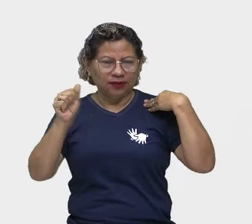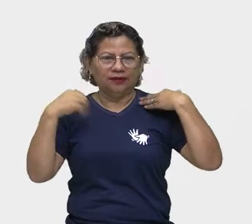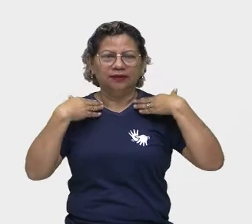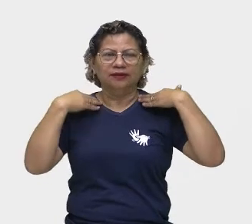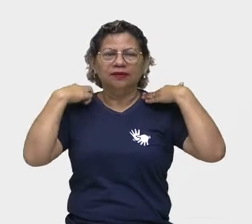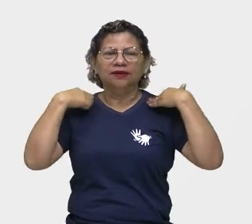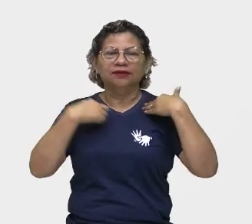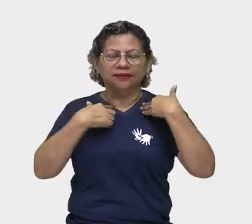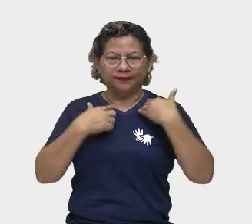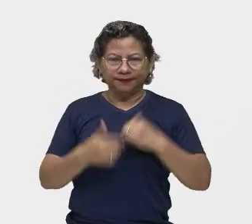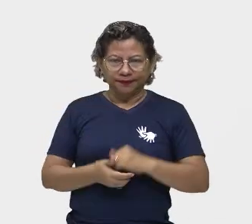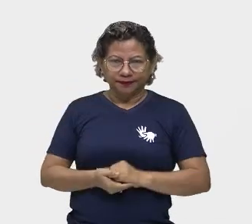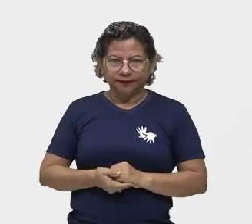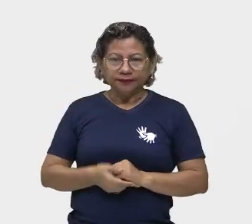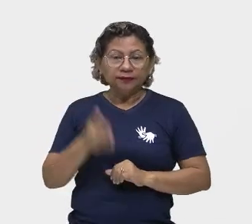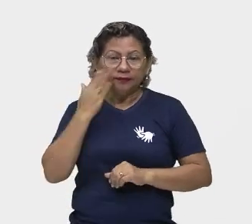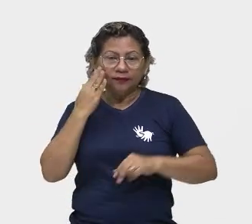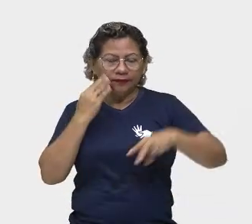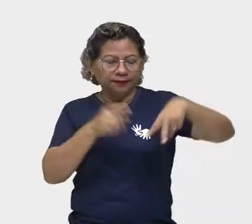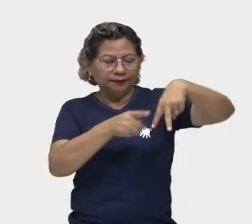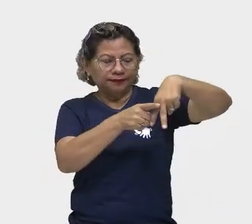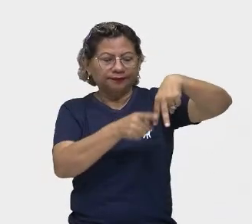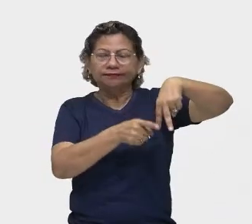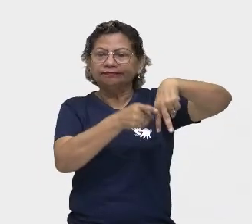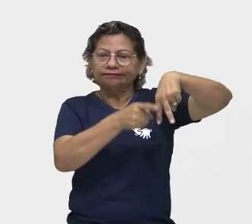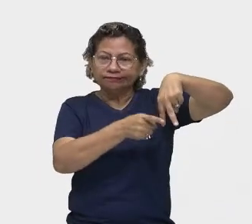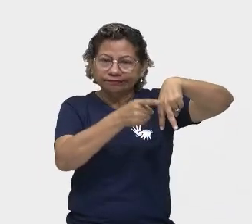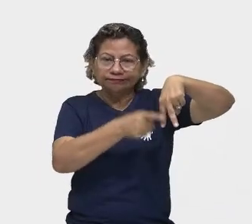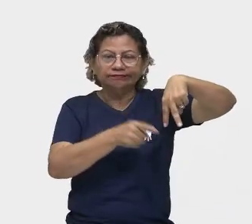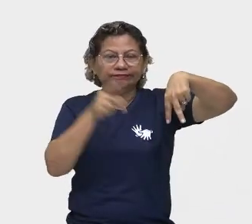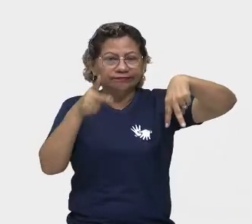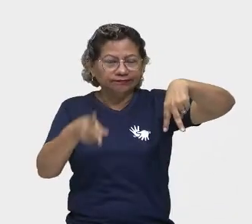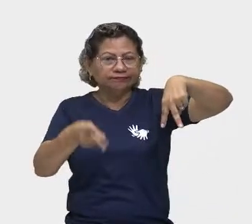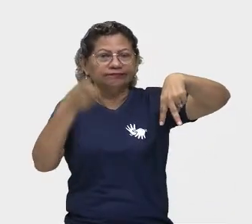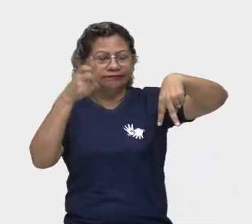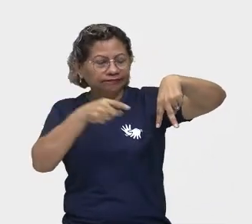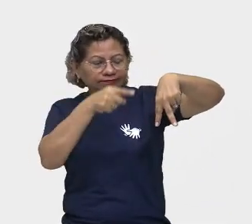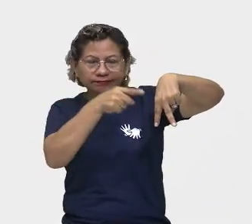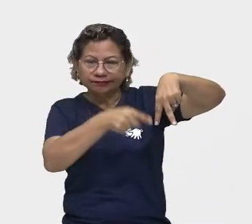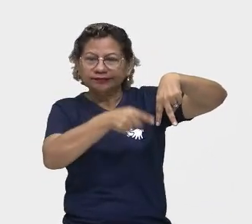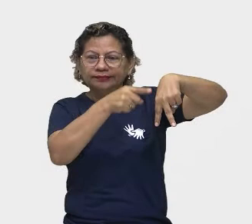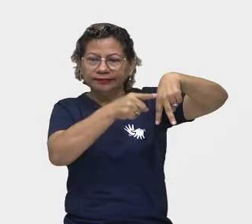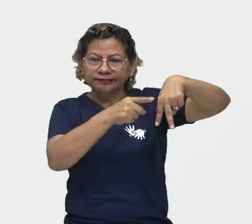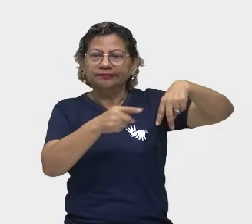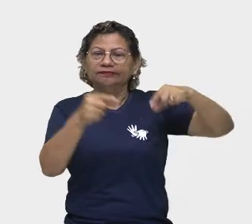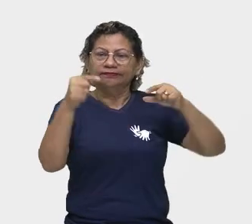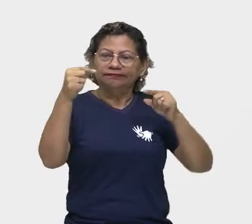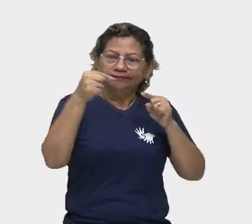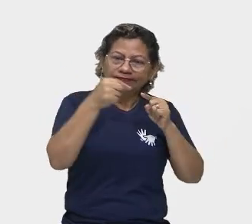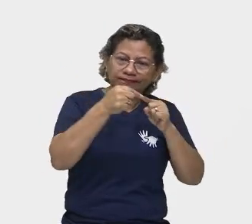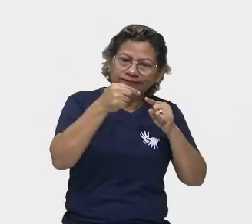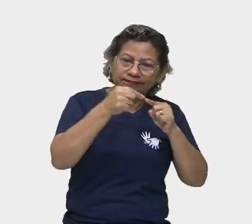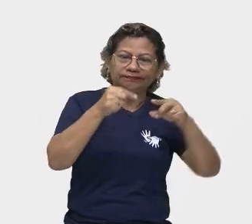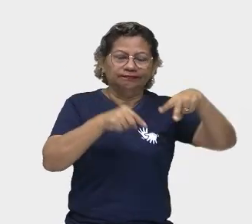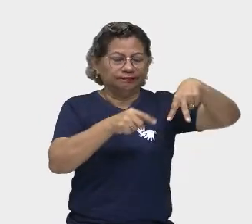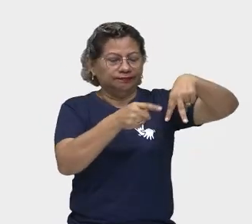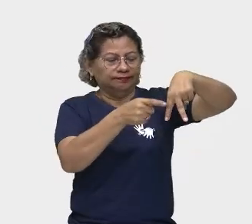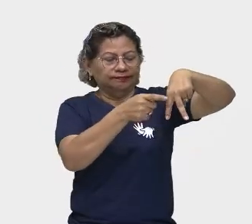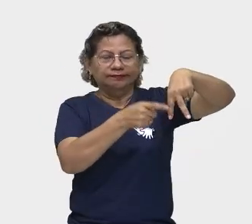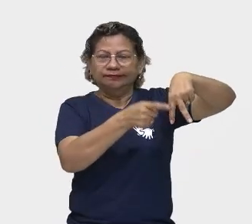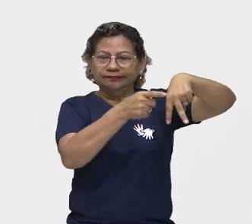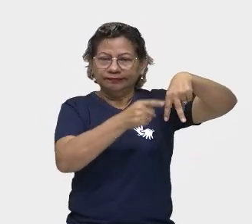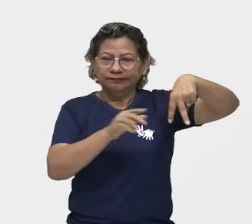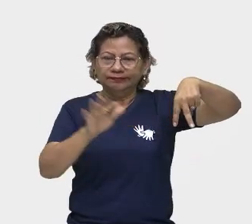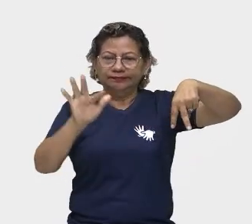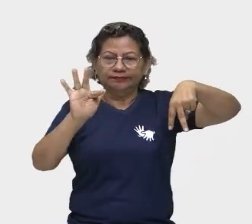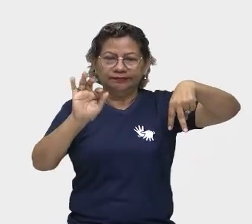observa aí que essa função é dos ossos do quadril ele que vai ligar ali os ossos do membro inferior como o fêmur né que